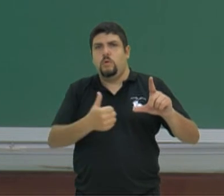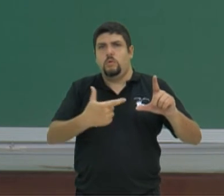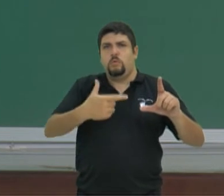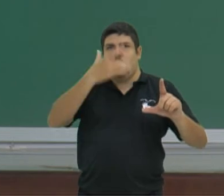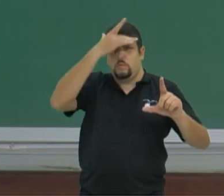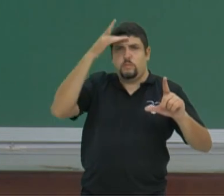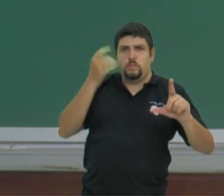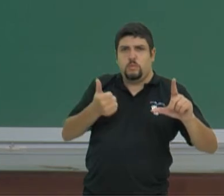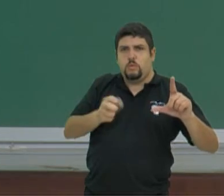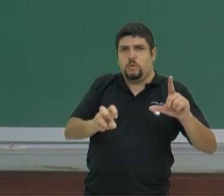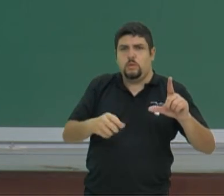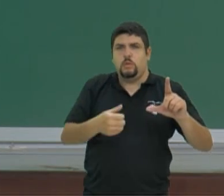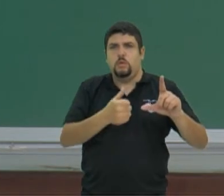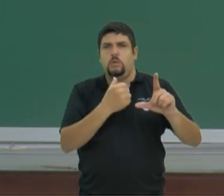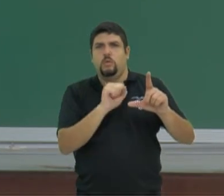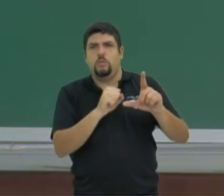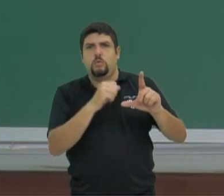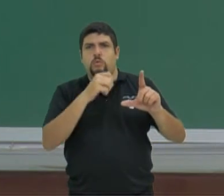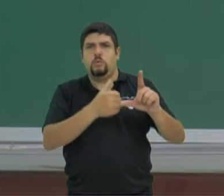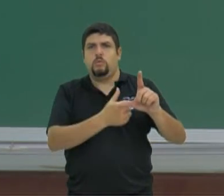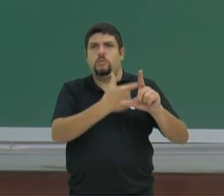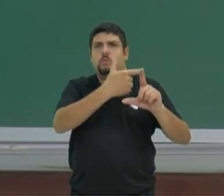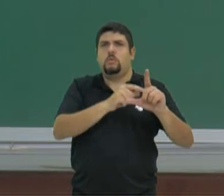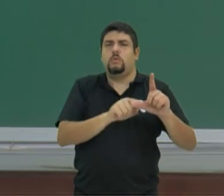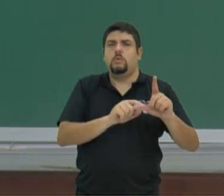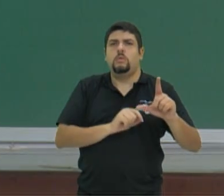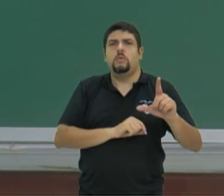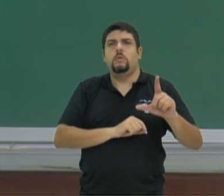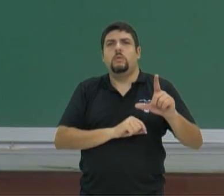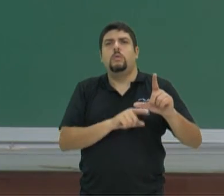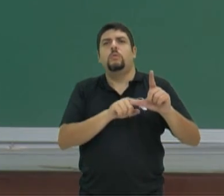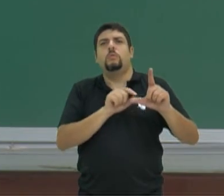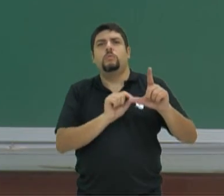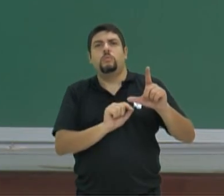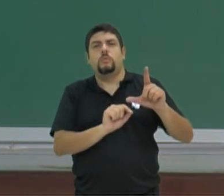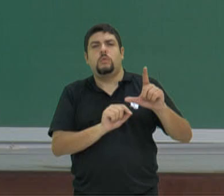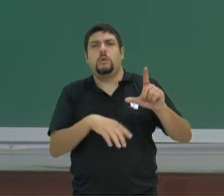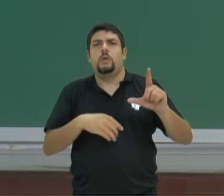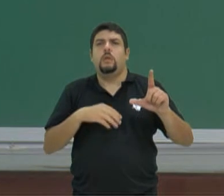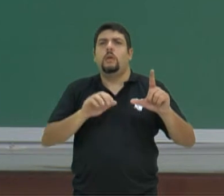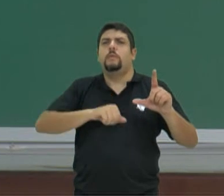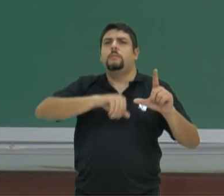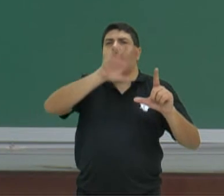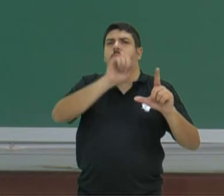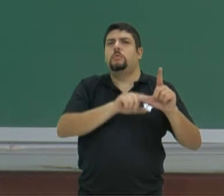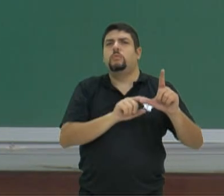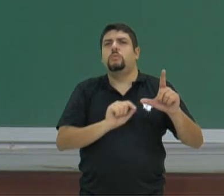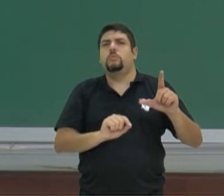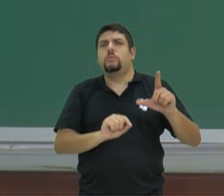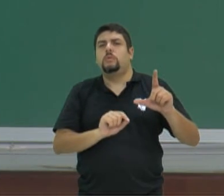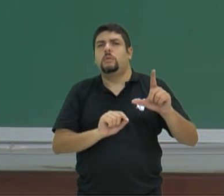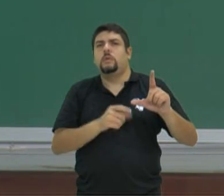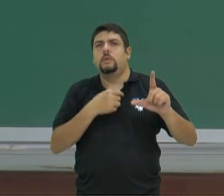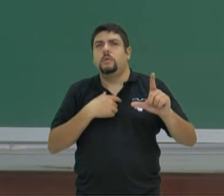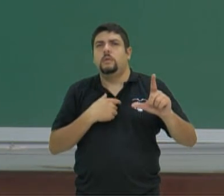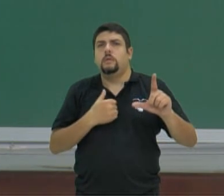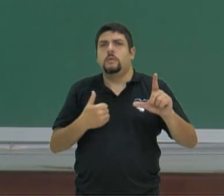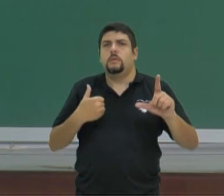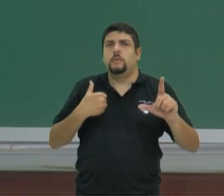e 18 pessoas com 12 anos, eu ia dizer o quê? Que eu tenho o maior número de pessoas ali é quem?